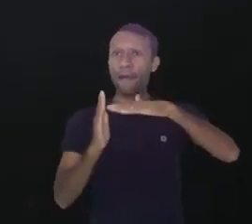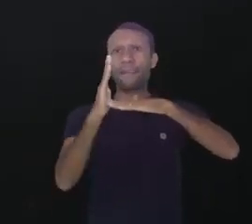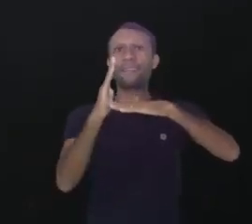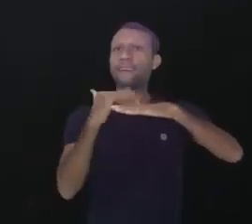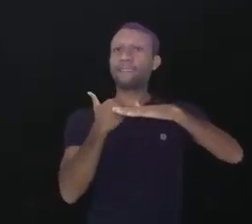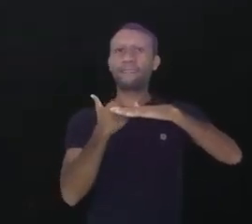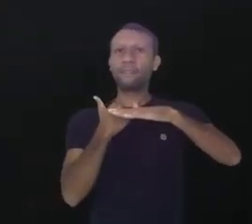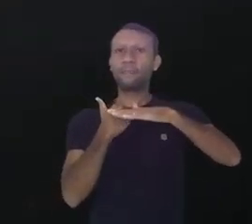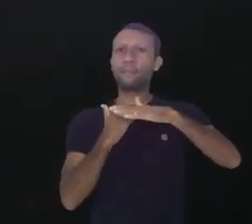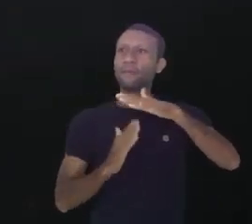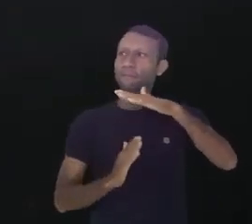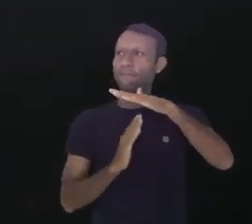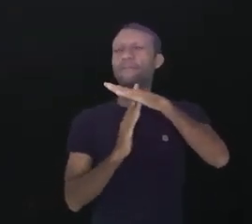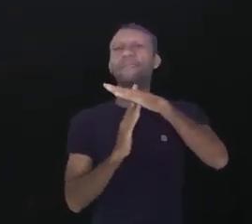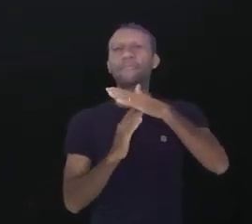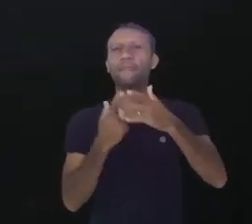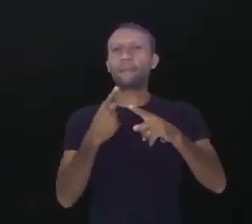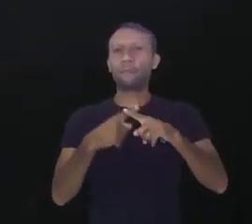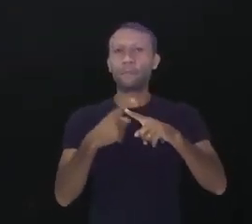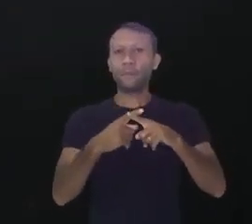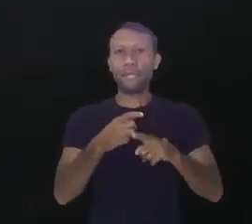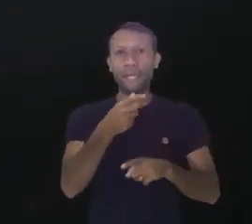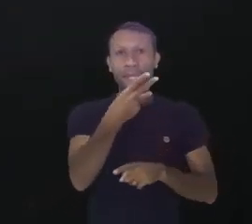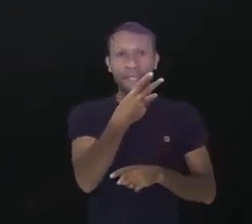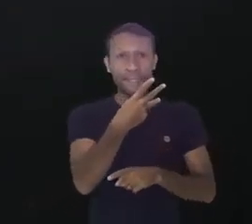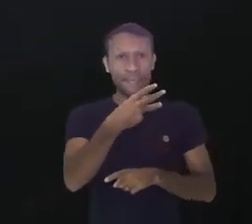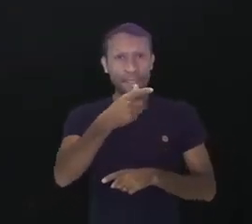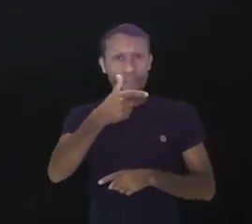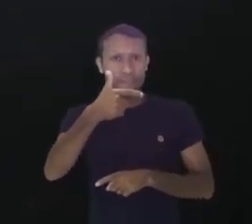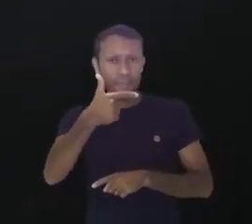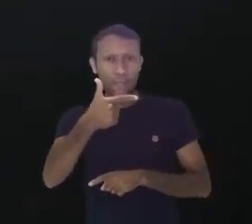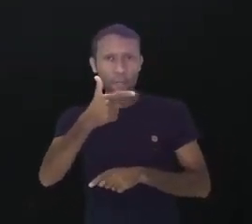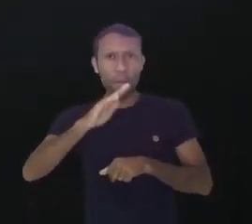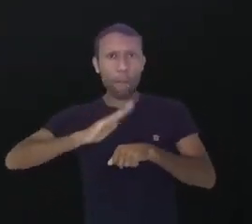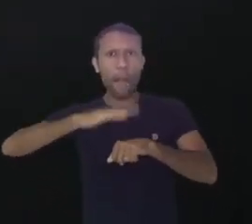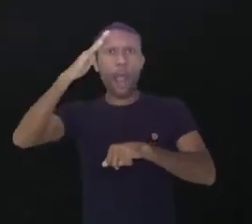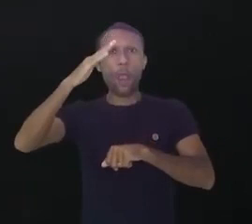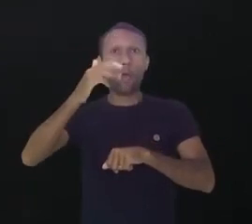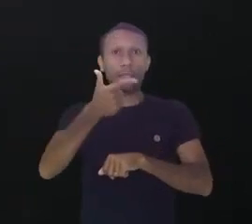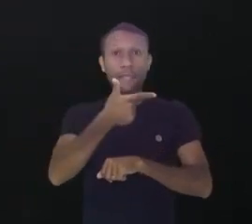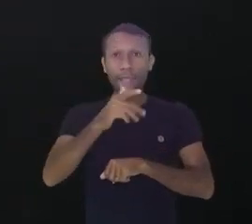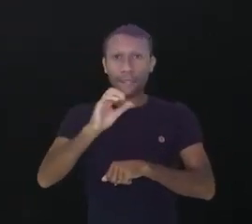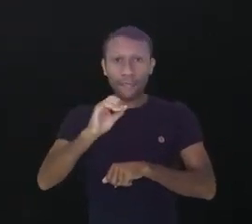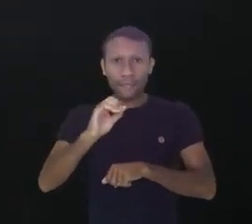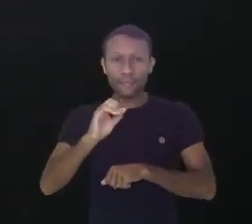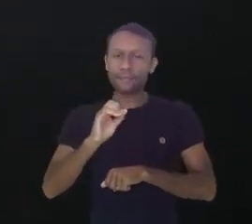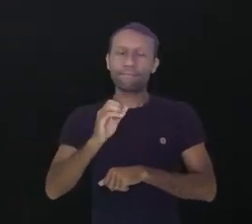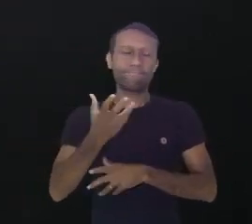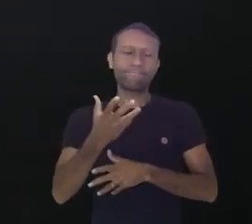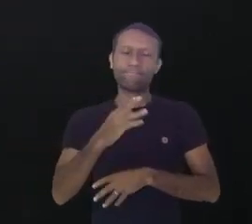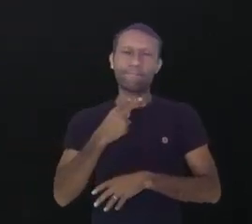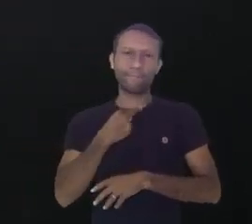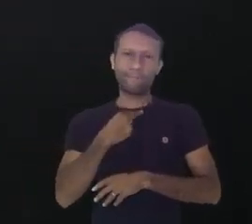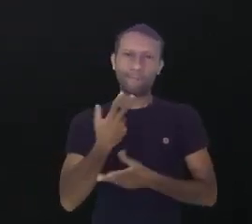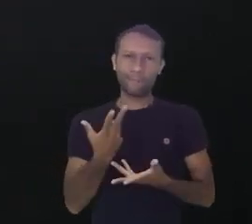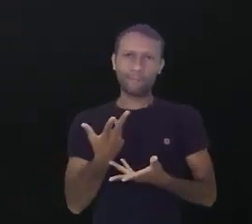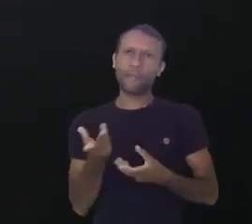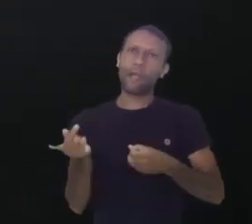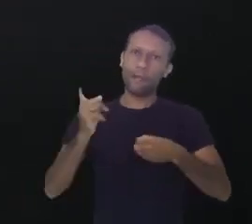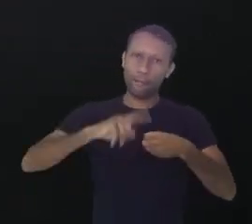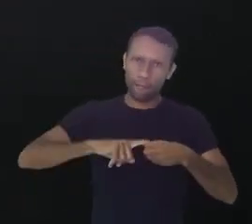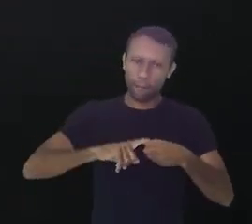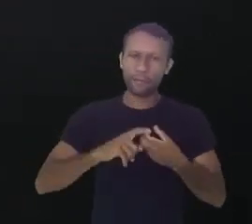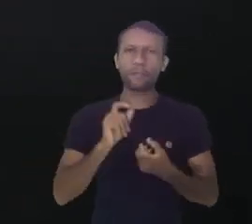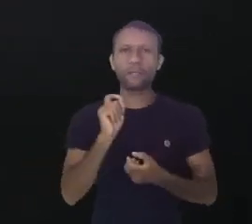igual a 32 e 32 ser um valor maior do que 30, para a gente não interessa. Então a gente volta a